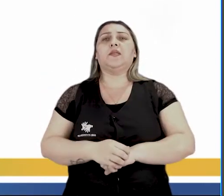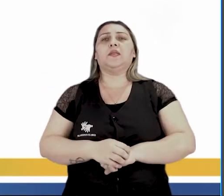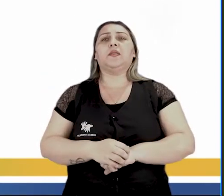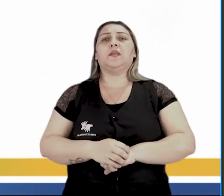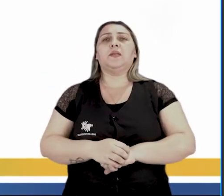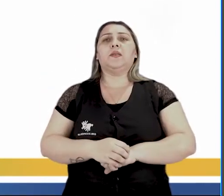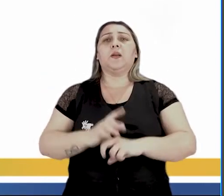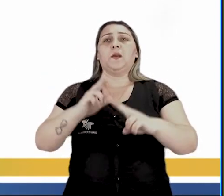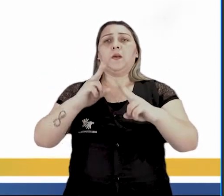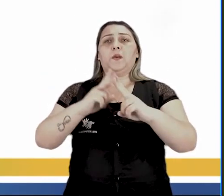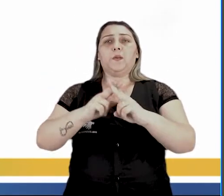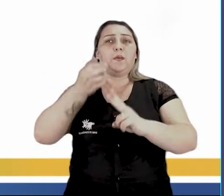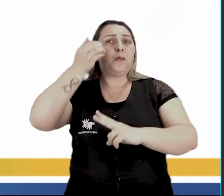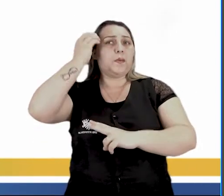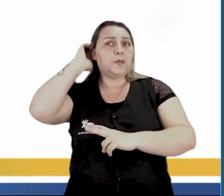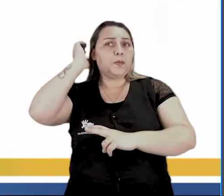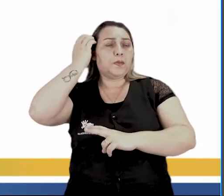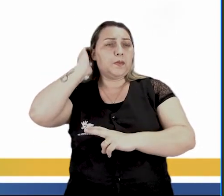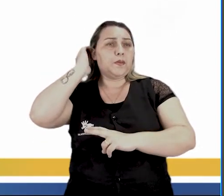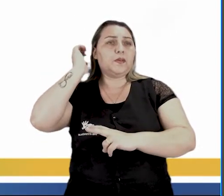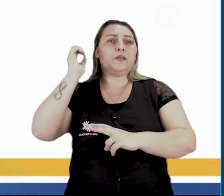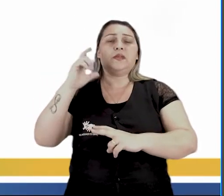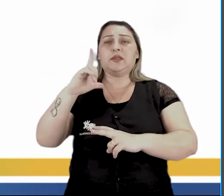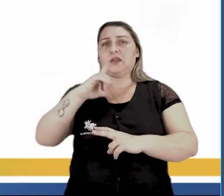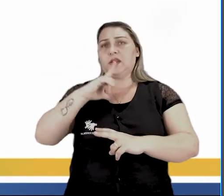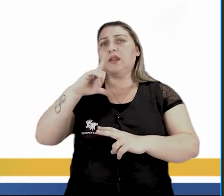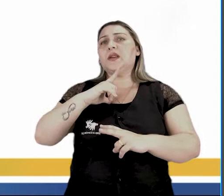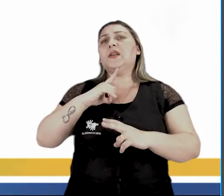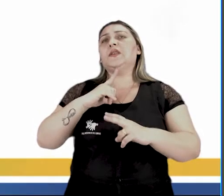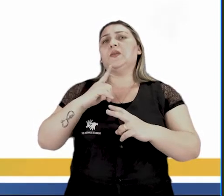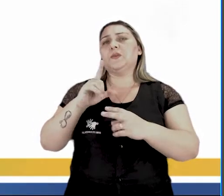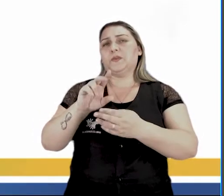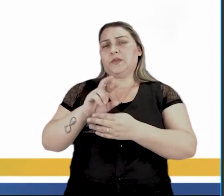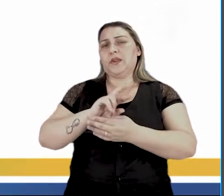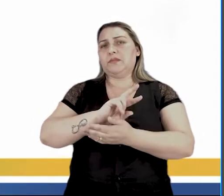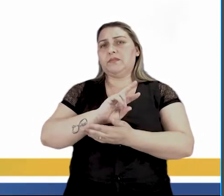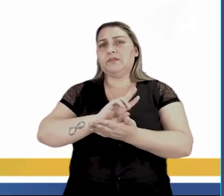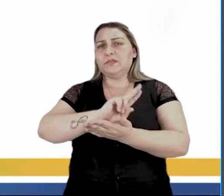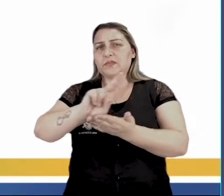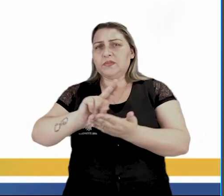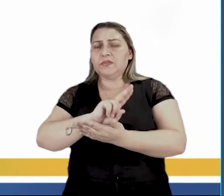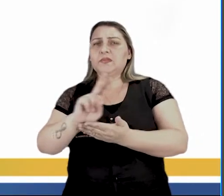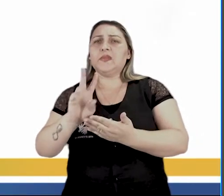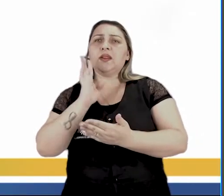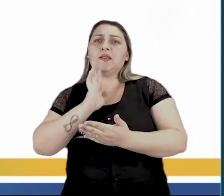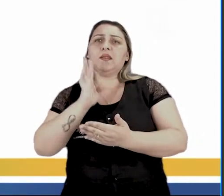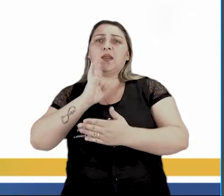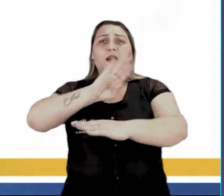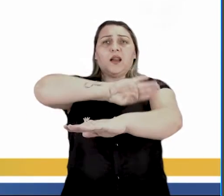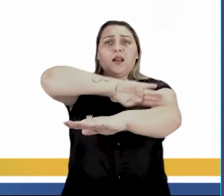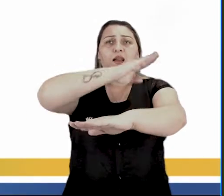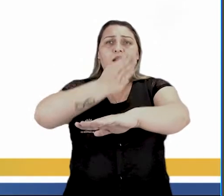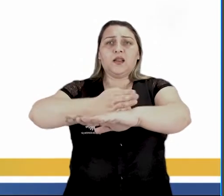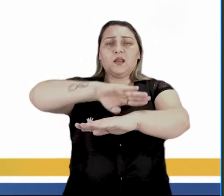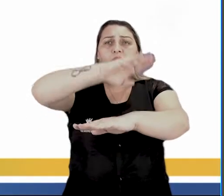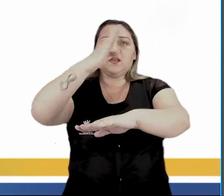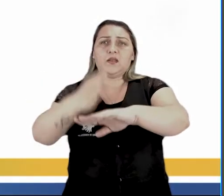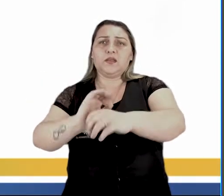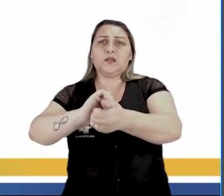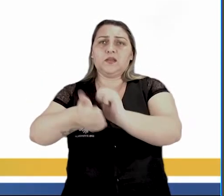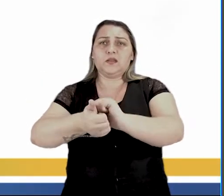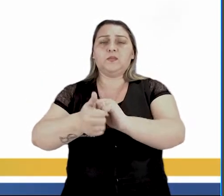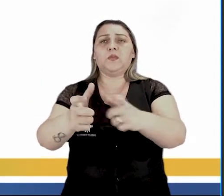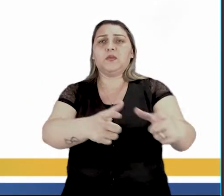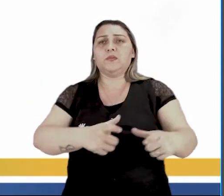Chico Mendes, Lá no Parque Chico Mendes nós temos vários atrativos, nós temos também as quadras de esportes